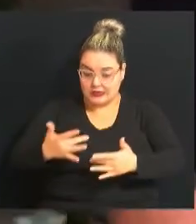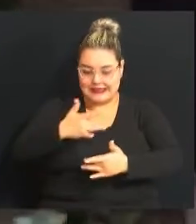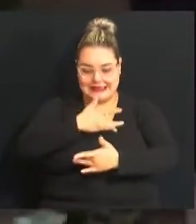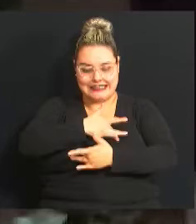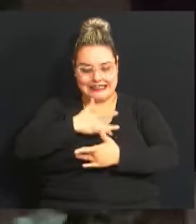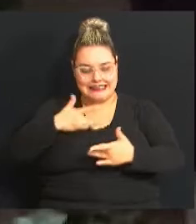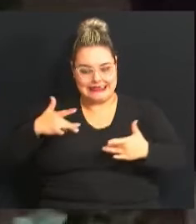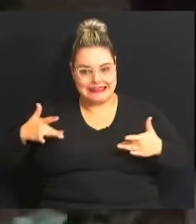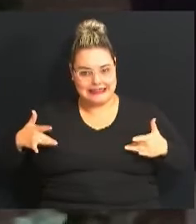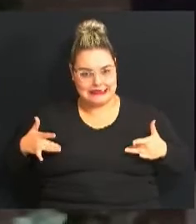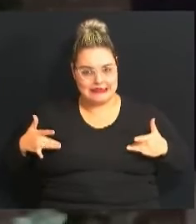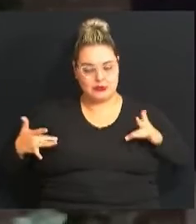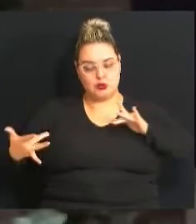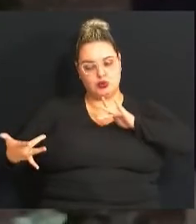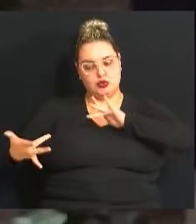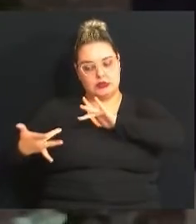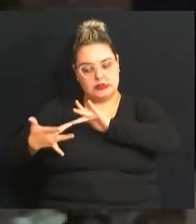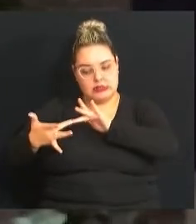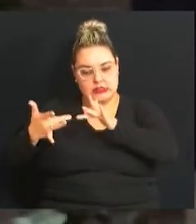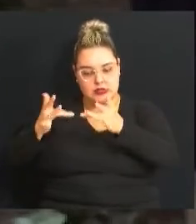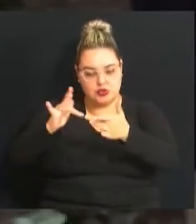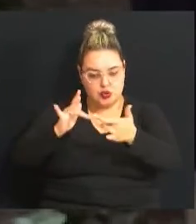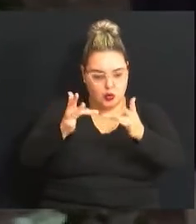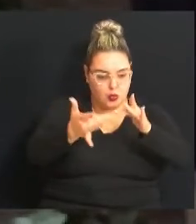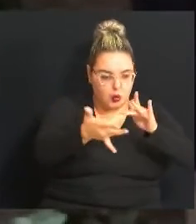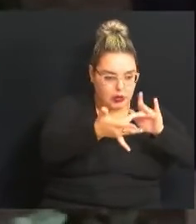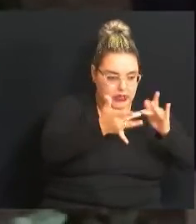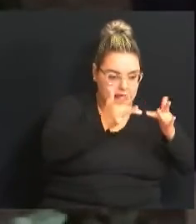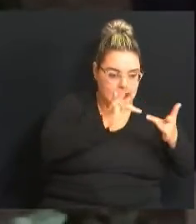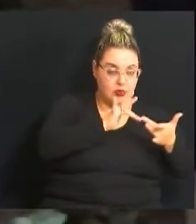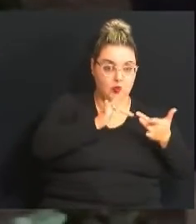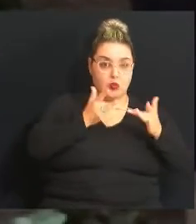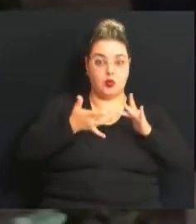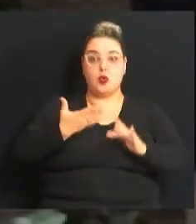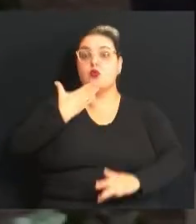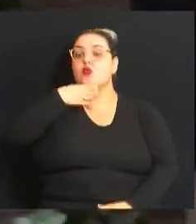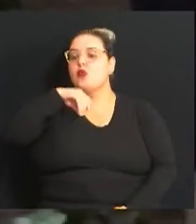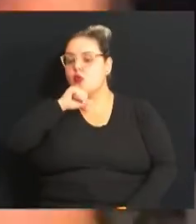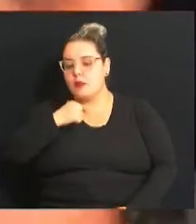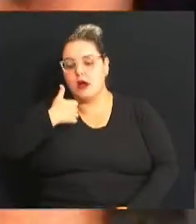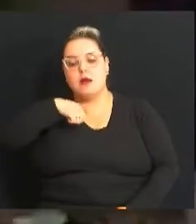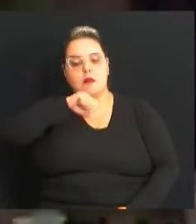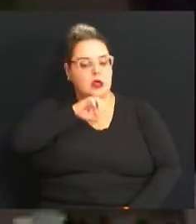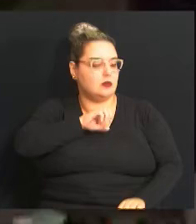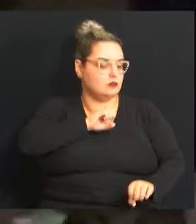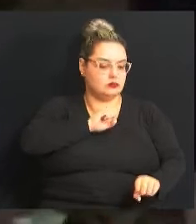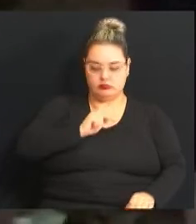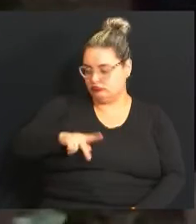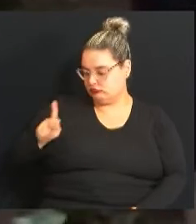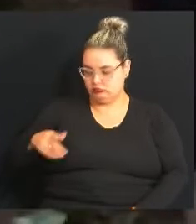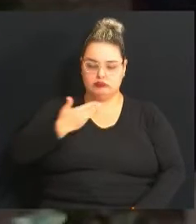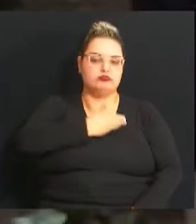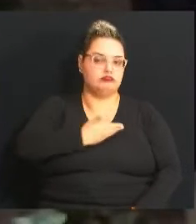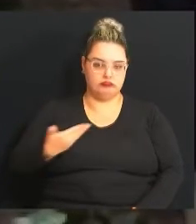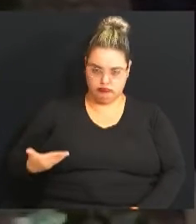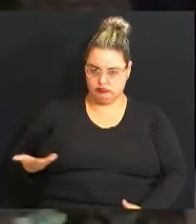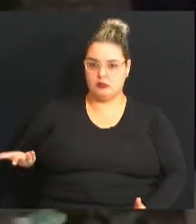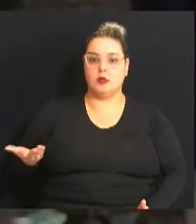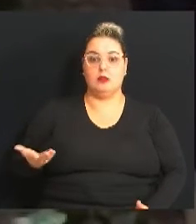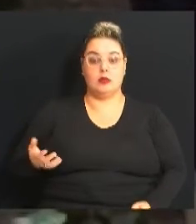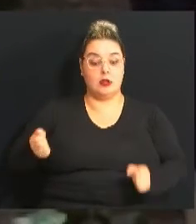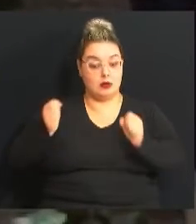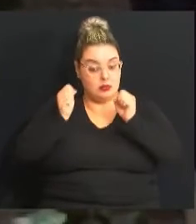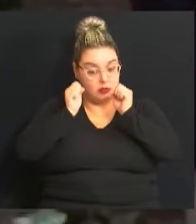das conexões, e os pais e os educadores e os governantes, né, precisam ficar